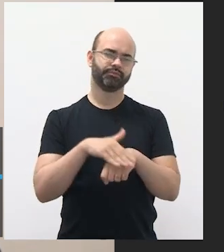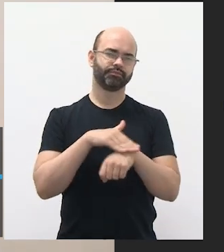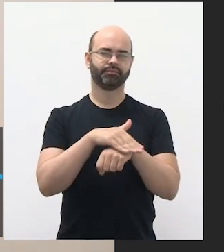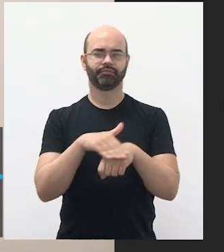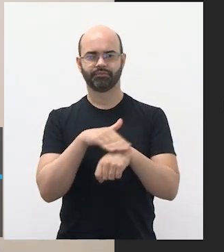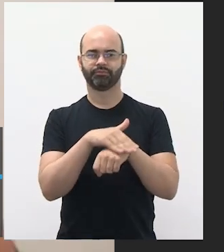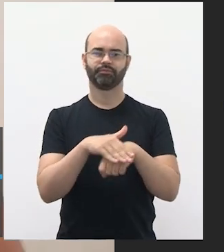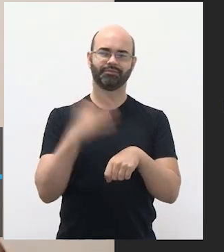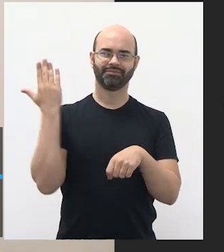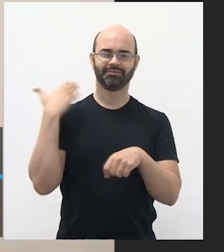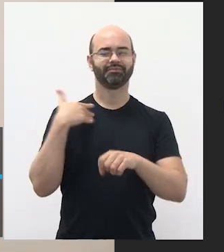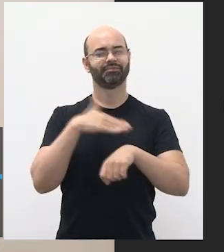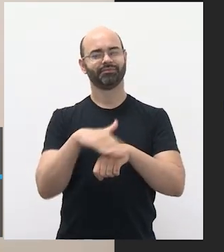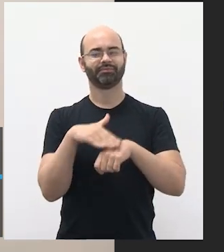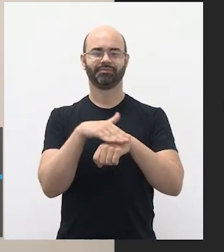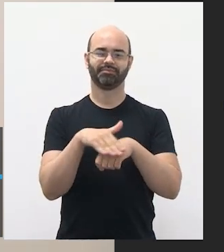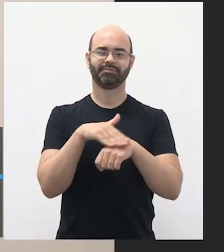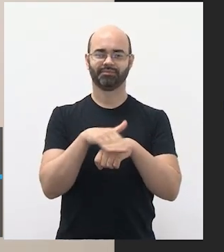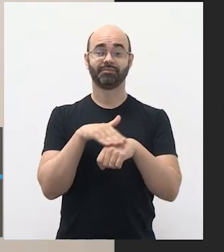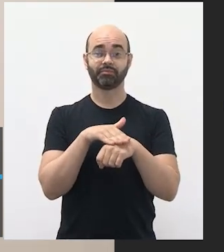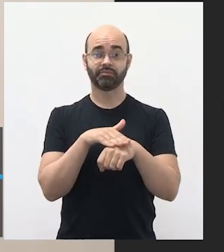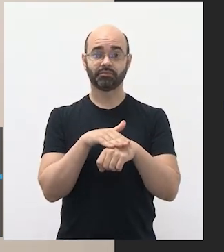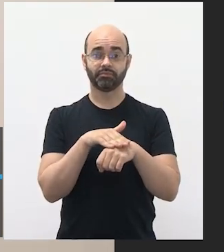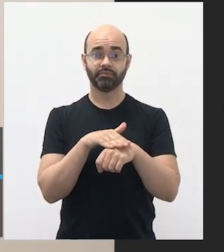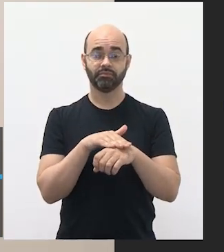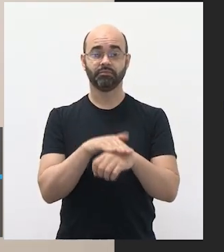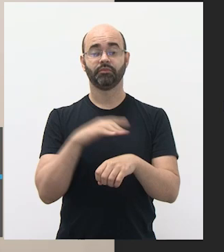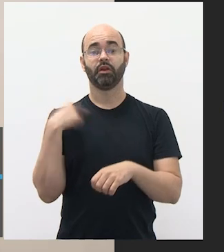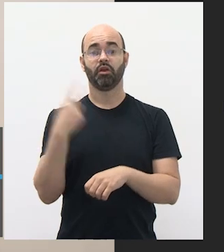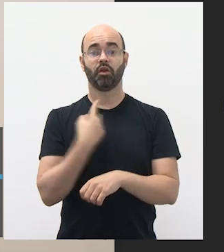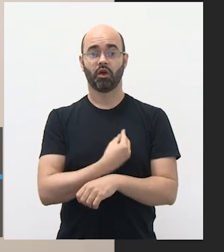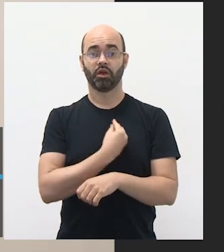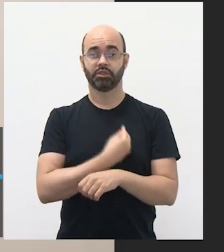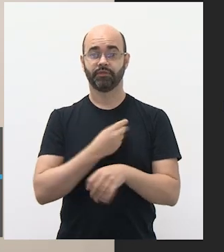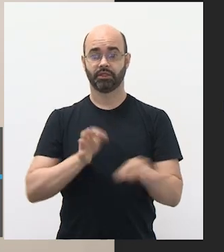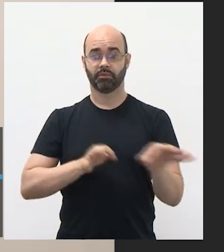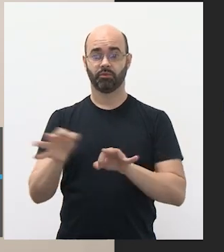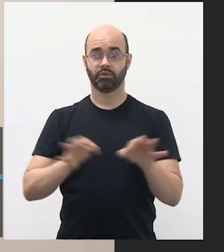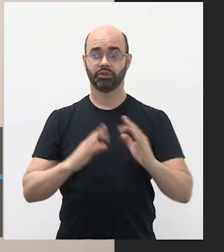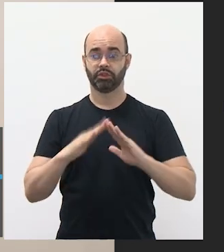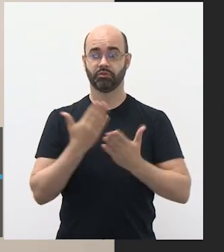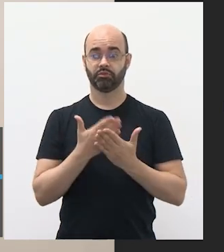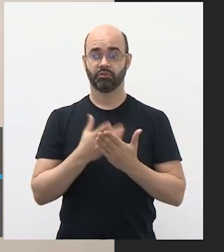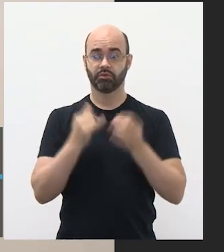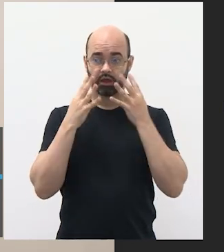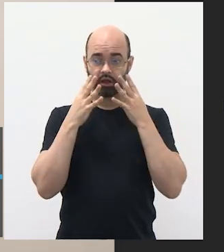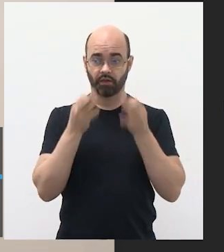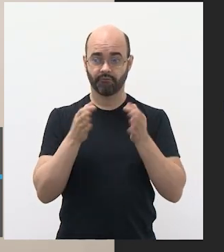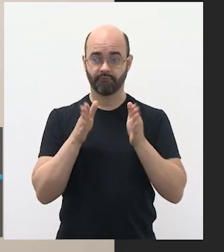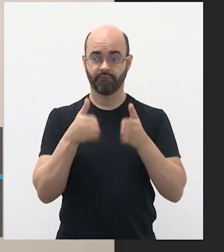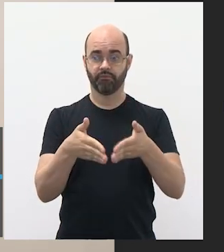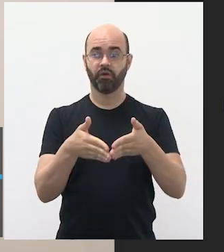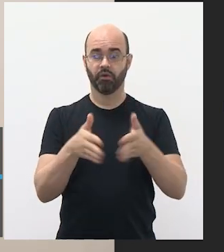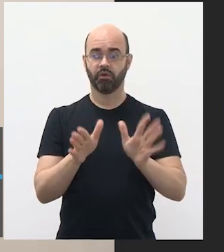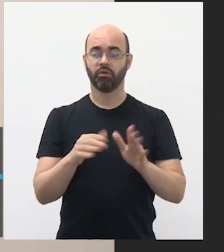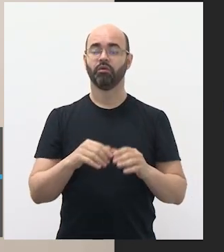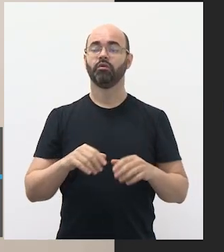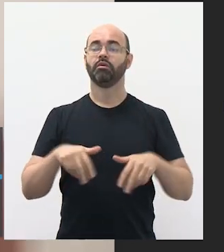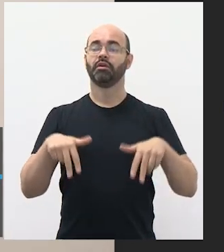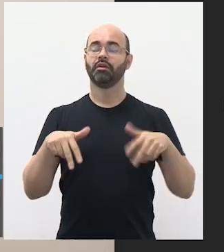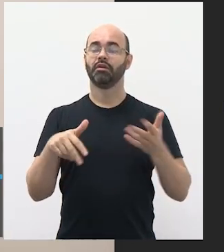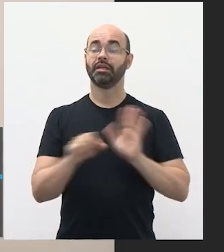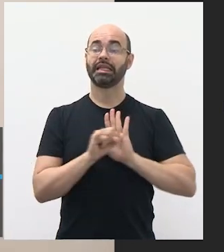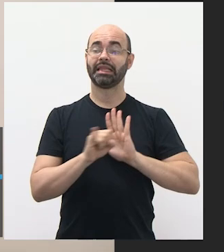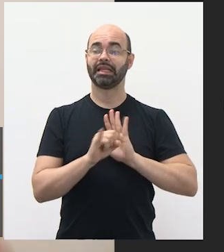escola. E para a gente ter o projeto de vida como central na escola, a gente precisa reconhecer as identidades. Então, não dá